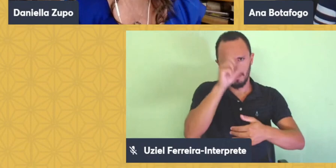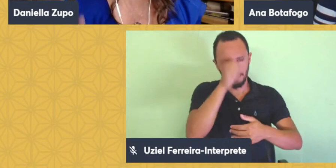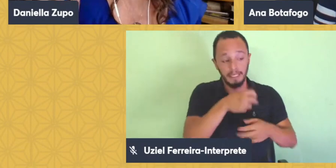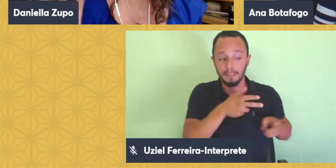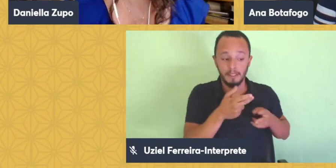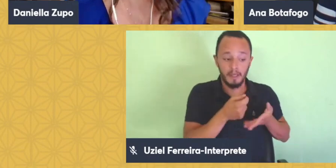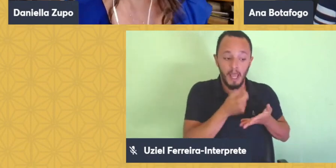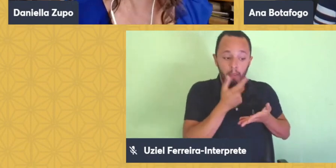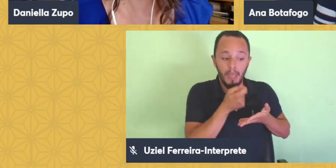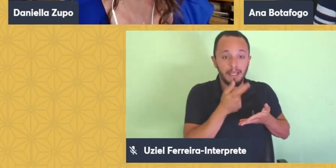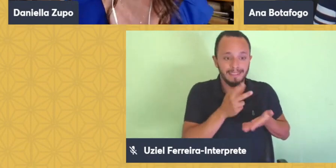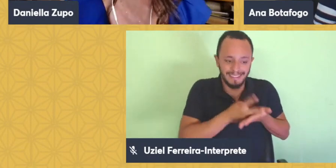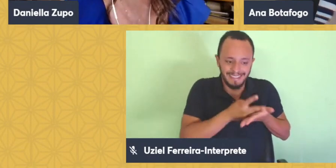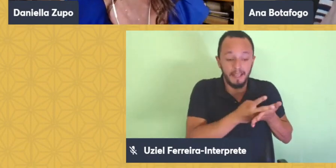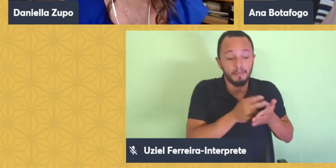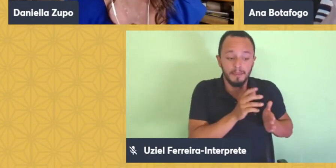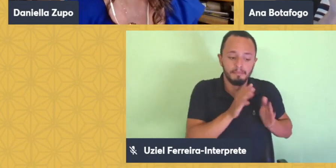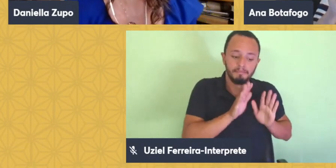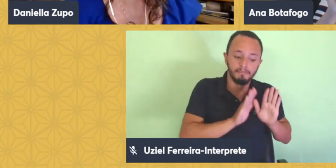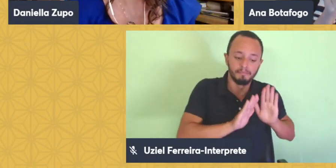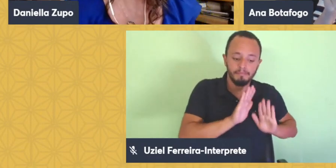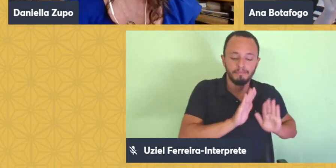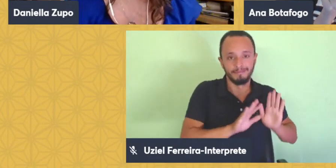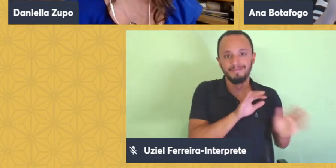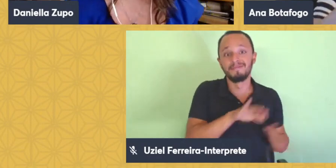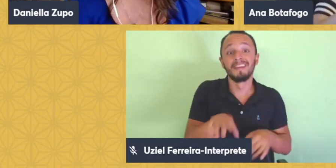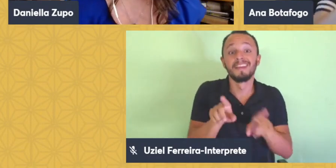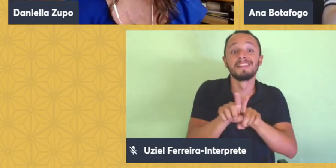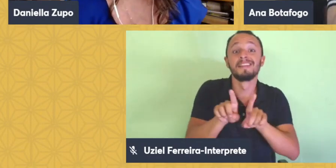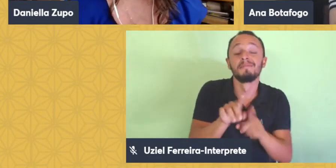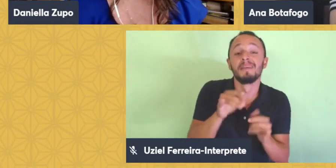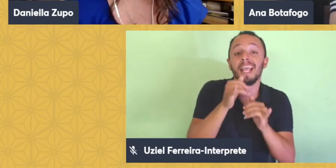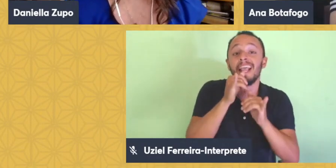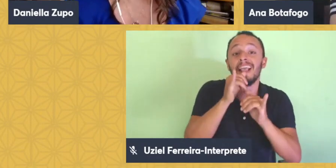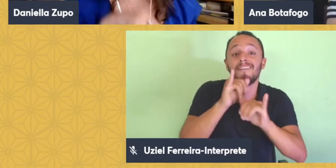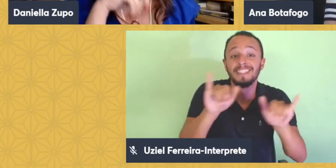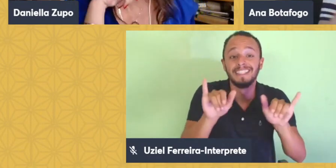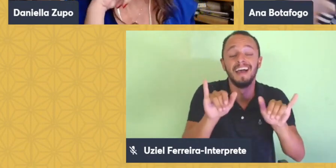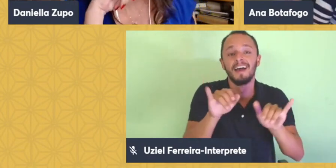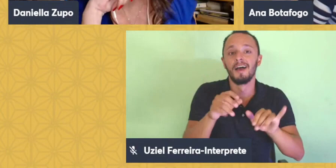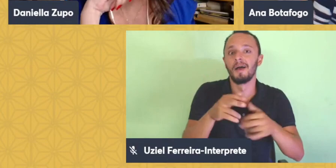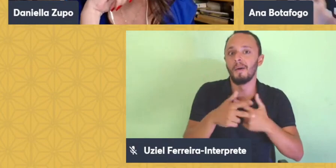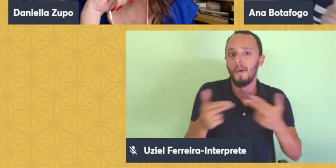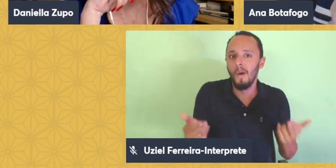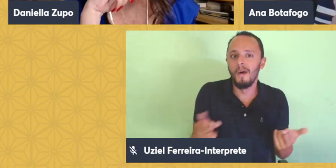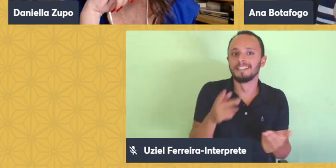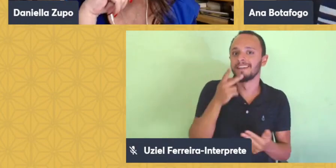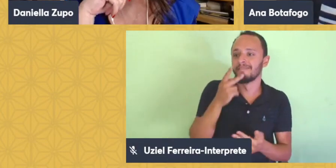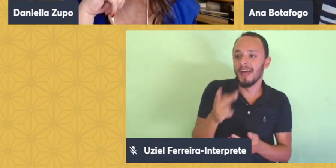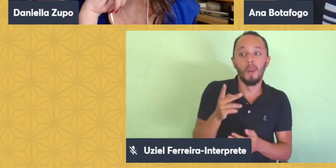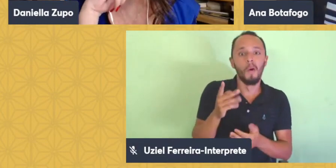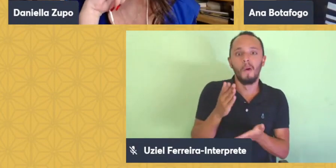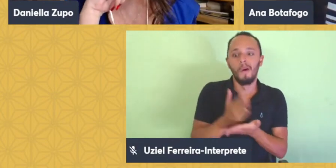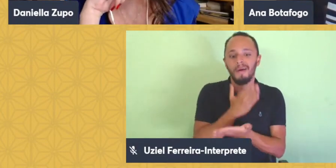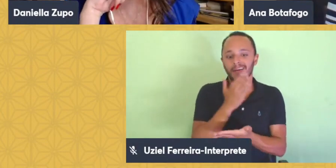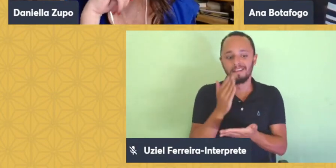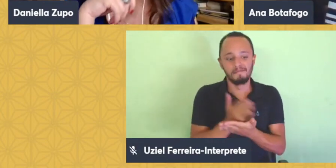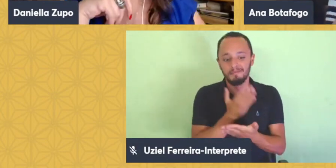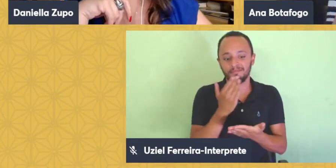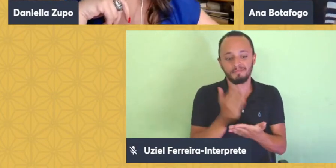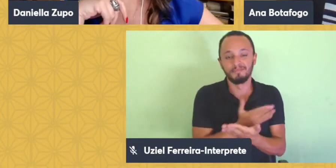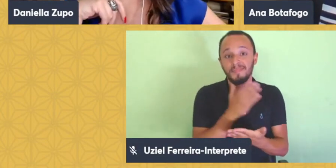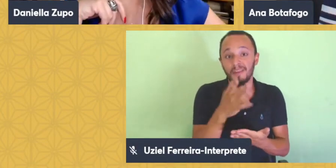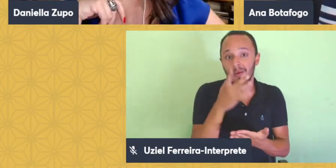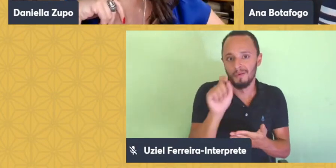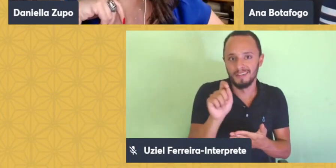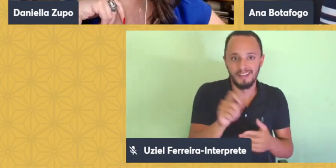gente ir para atender aqui há várias tem muito muito certo chegou vamos falar uma coisa que você tocou e a gente passou um pouco batismo que foi quando a gente